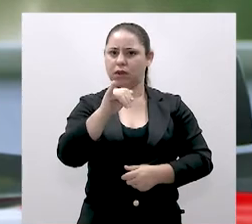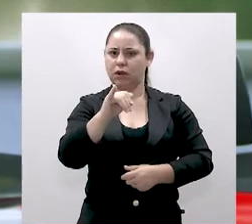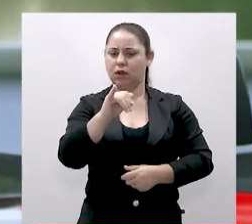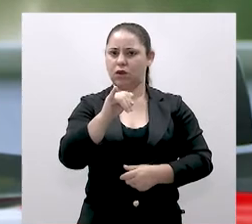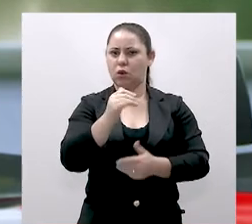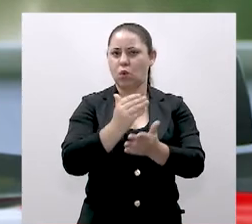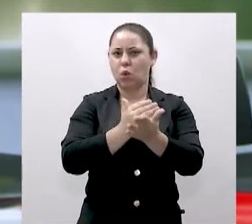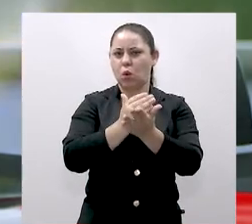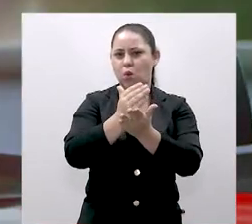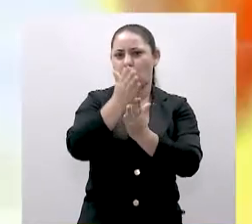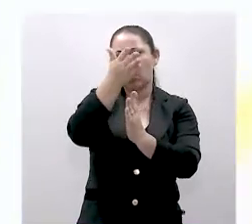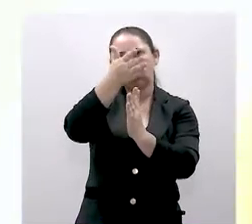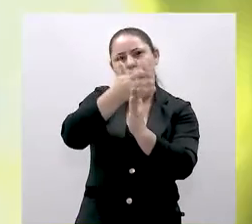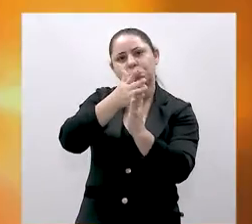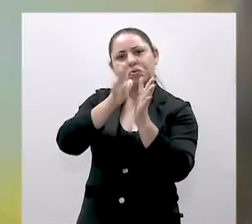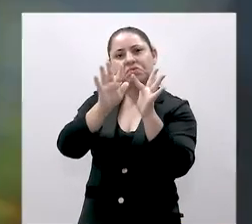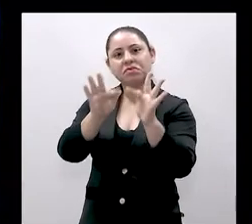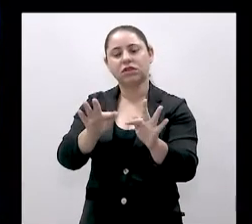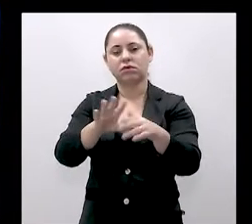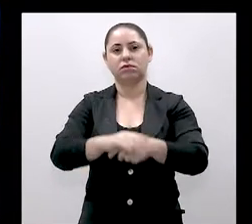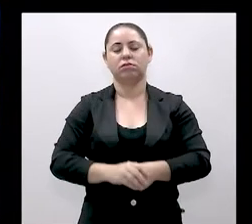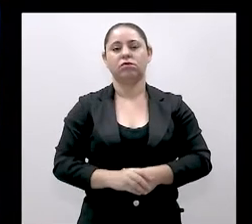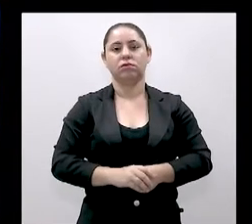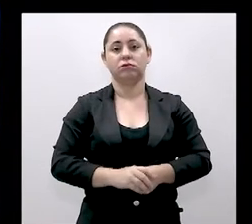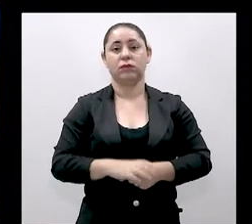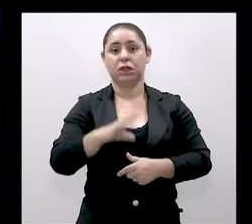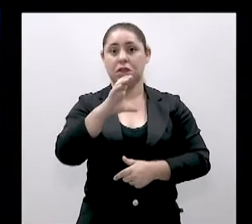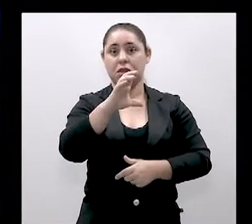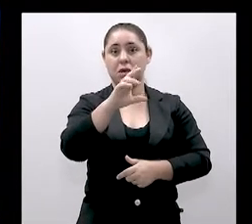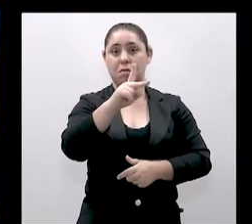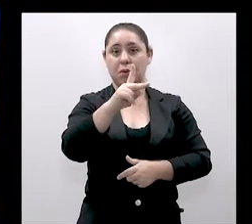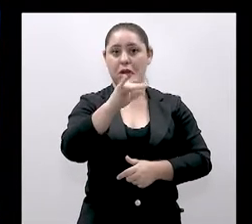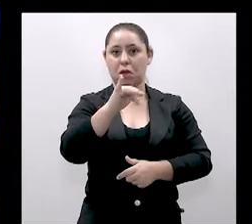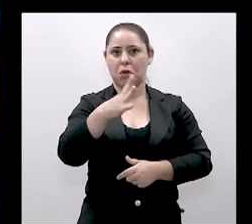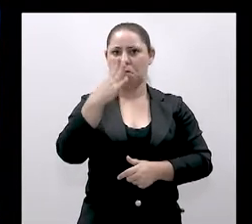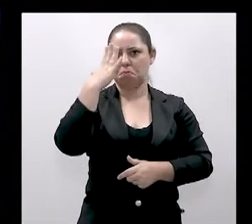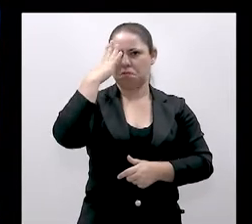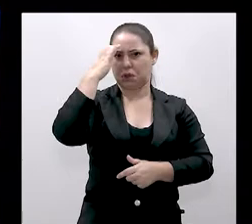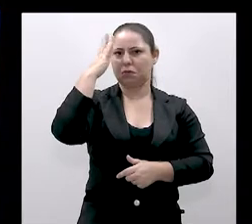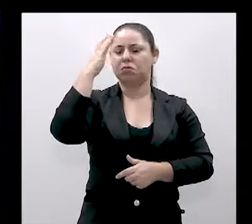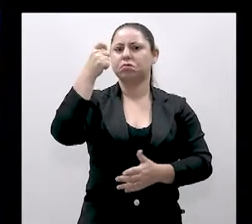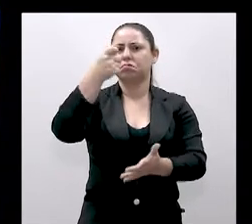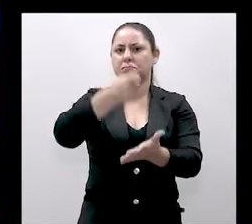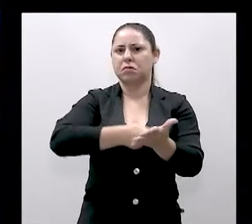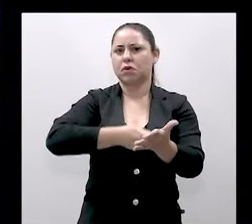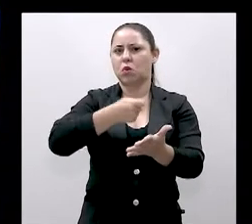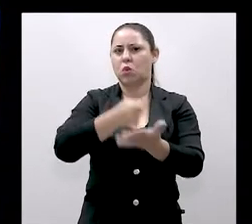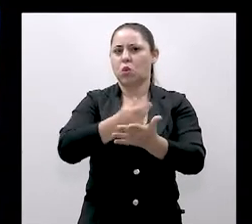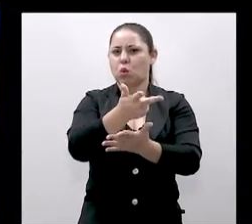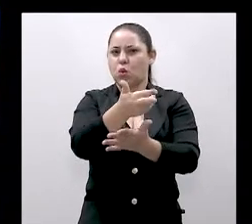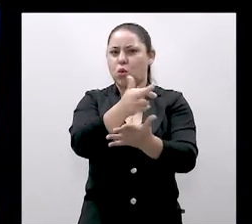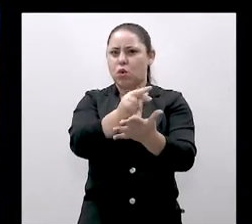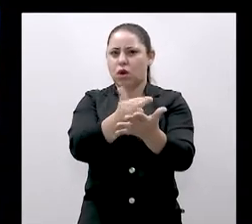CPI com começo-meio-fim uma CPI competente muito com relatores